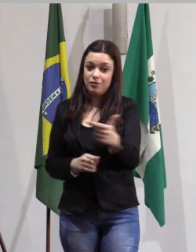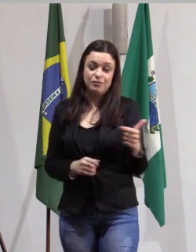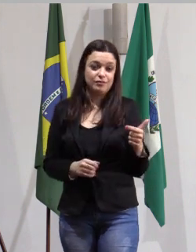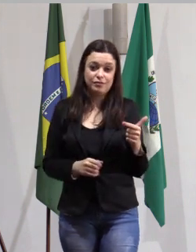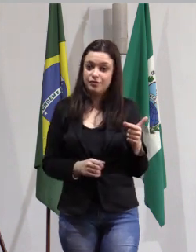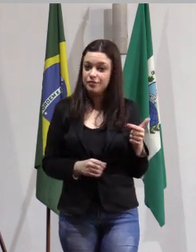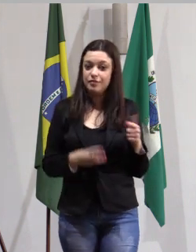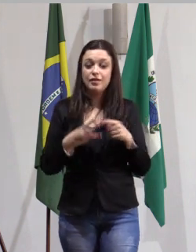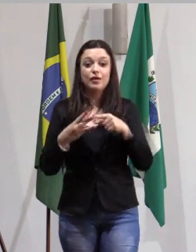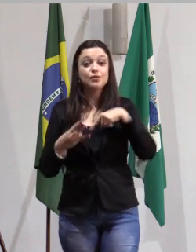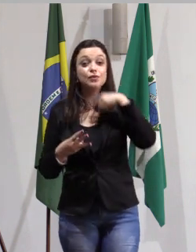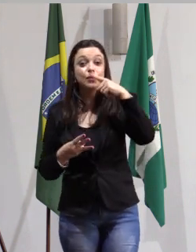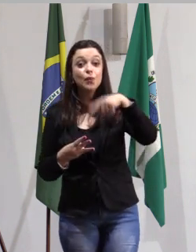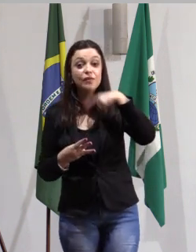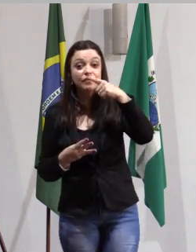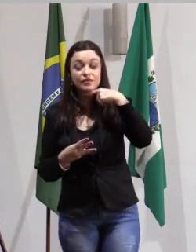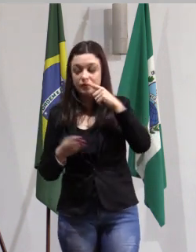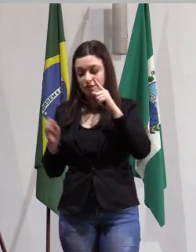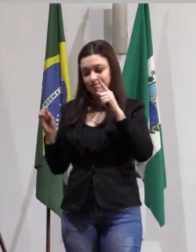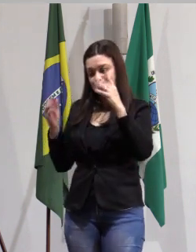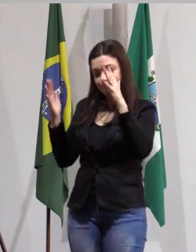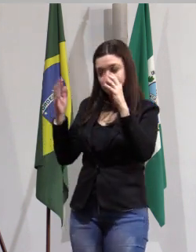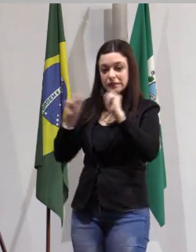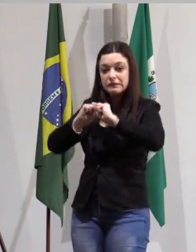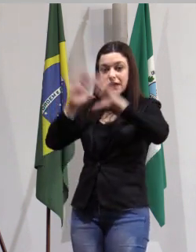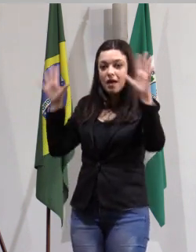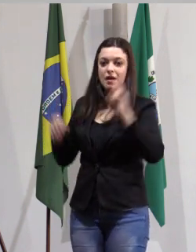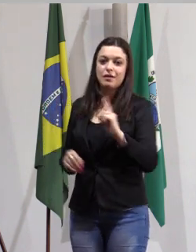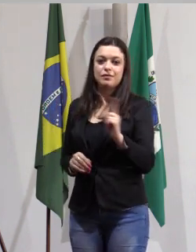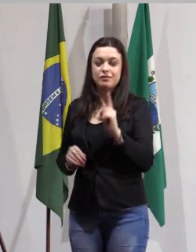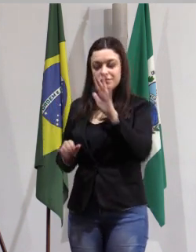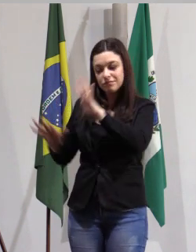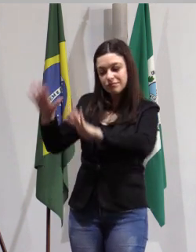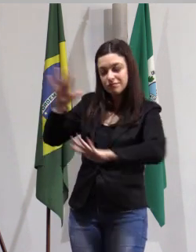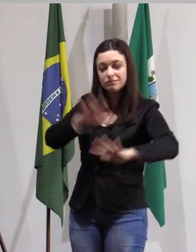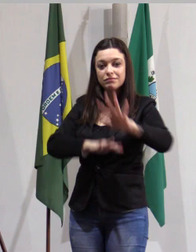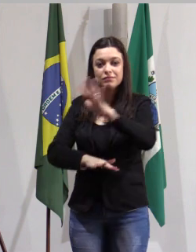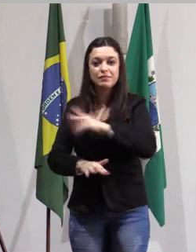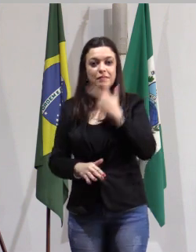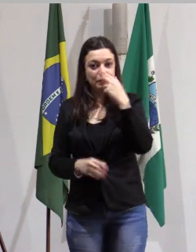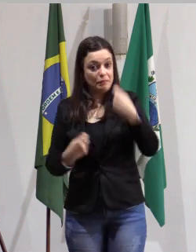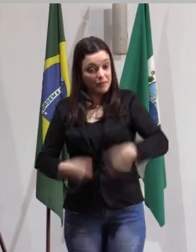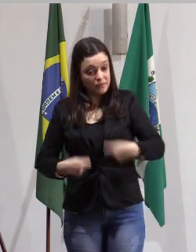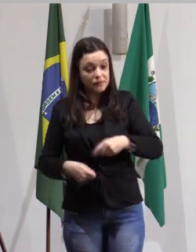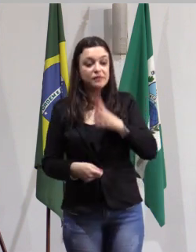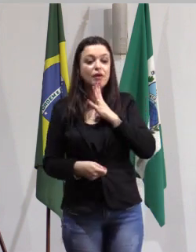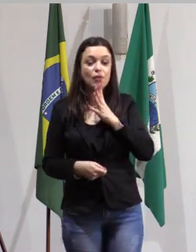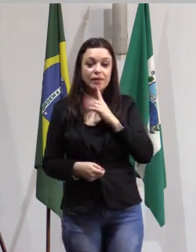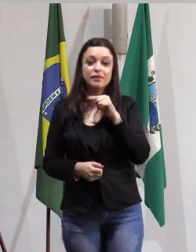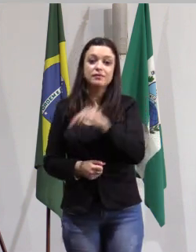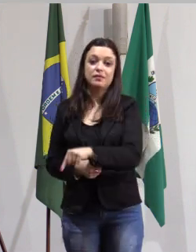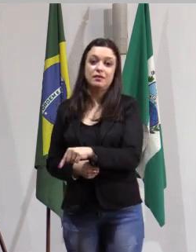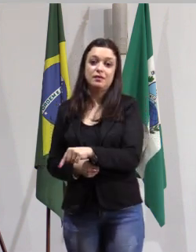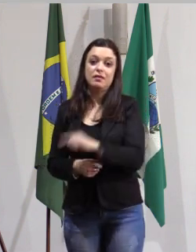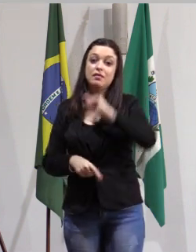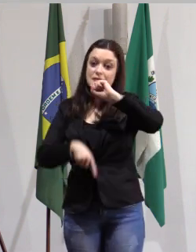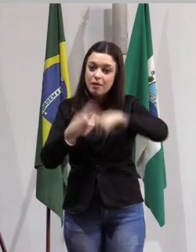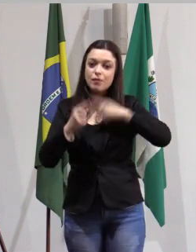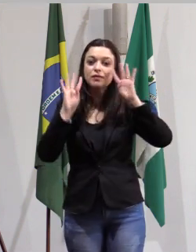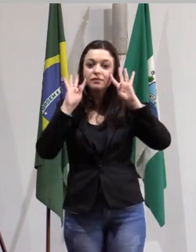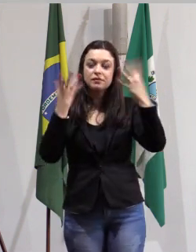Dúvidas, lacunas, obscuridades. As universidades precisam conhecer esses termos antes de tomar qualquer tipo de decisão.